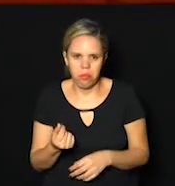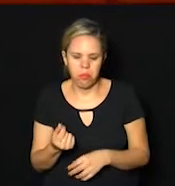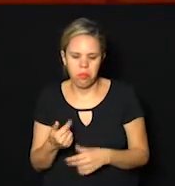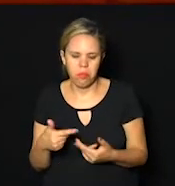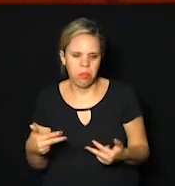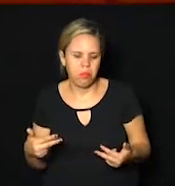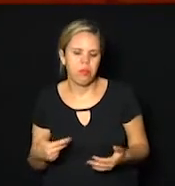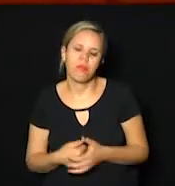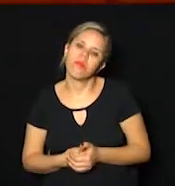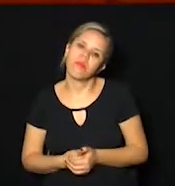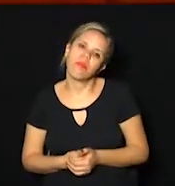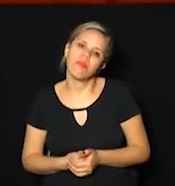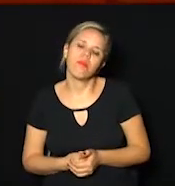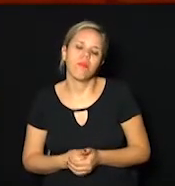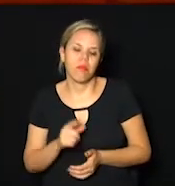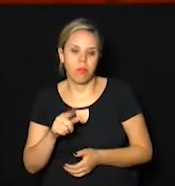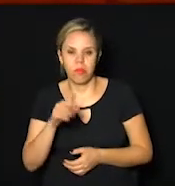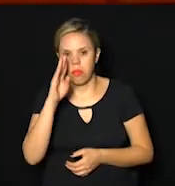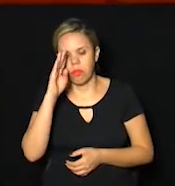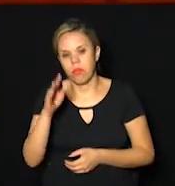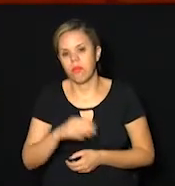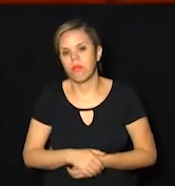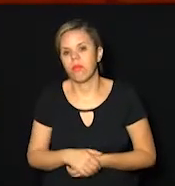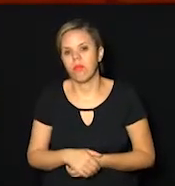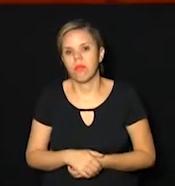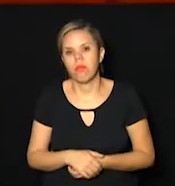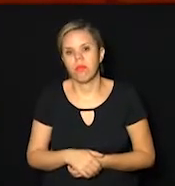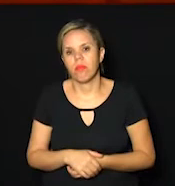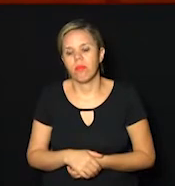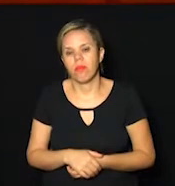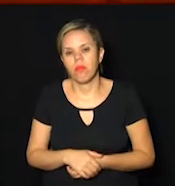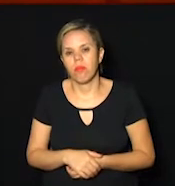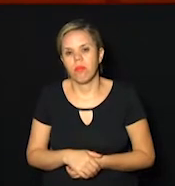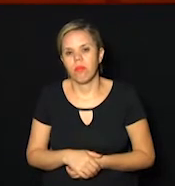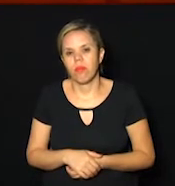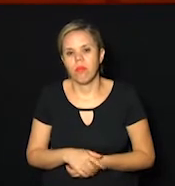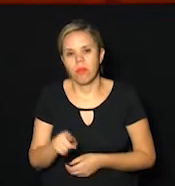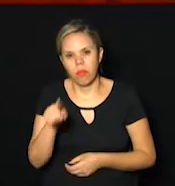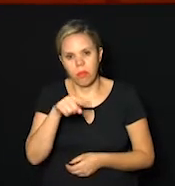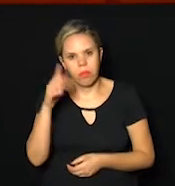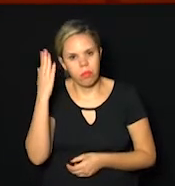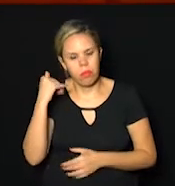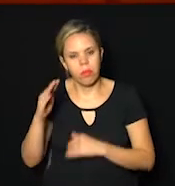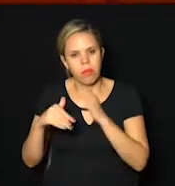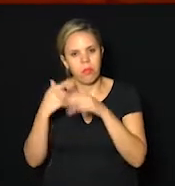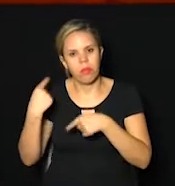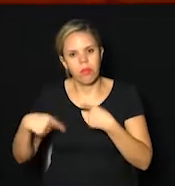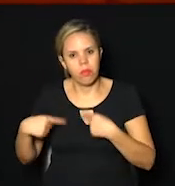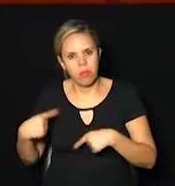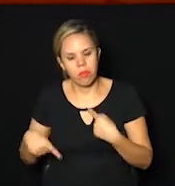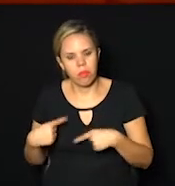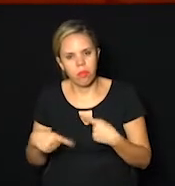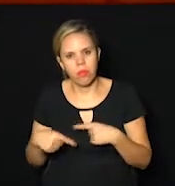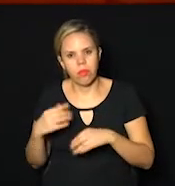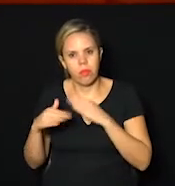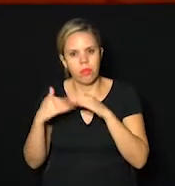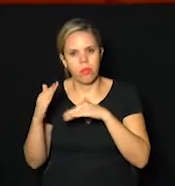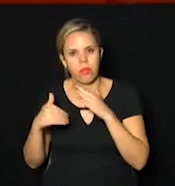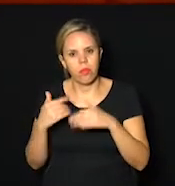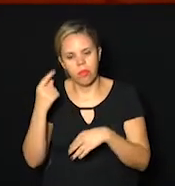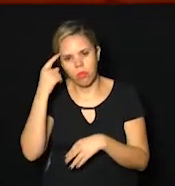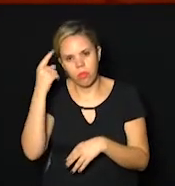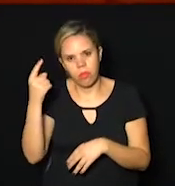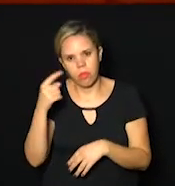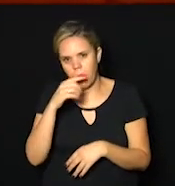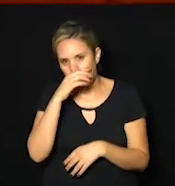coisa do tipo, isso é fundamental, tá? Então, saibam, o desenvolvimento político tem a ver com a construção de ideias,